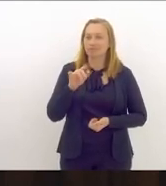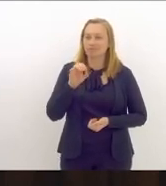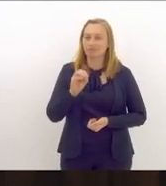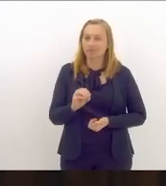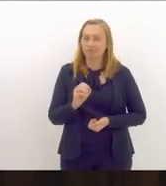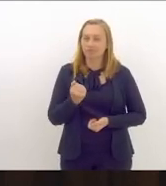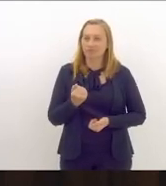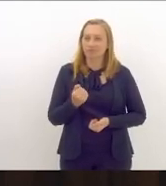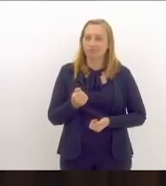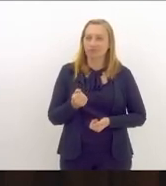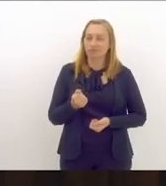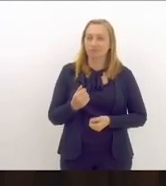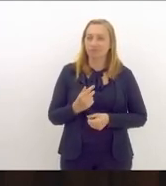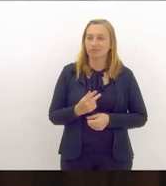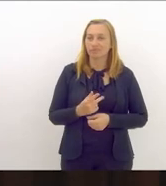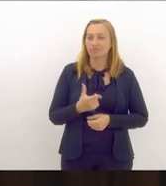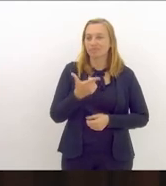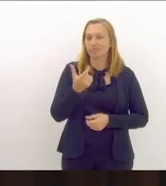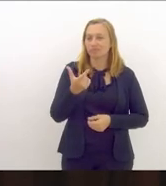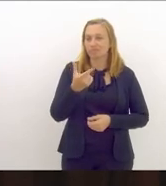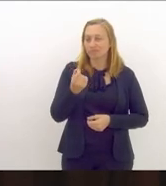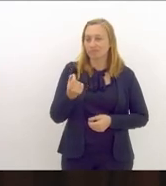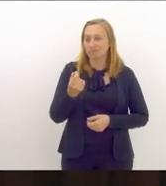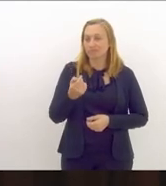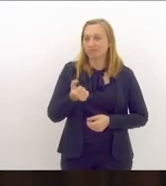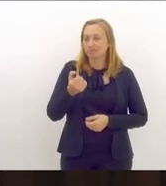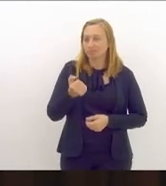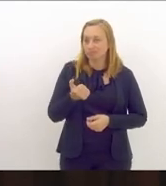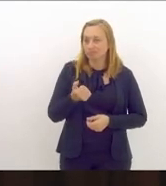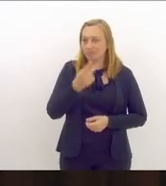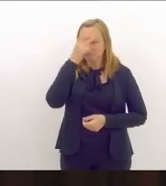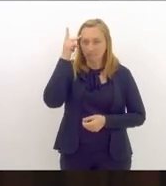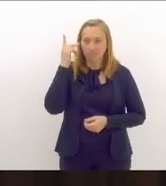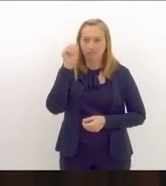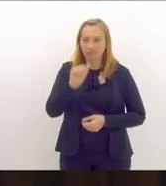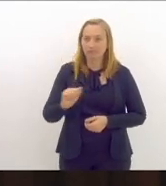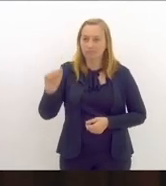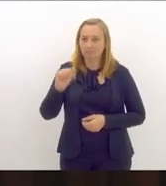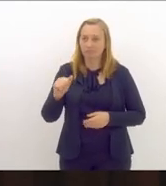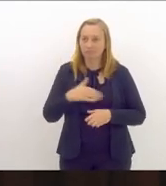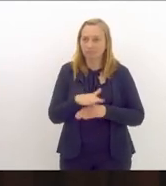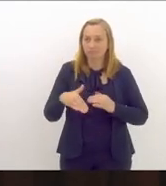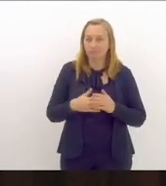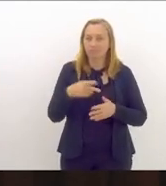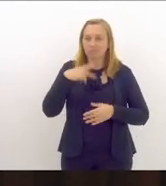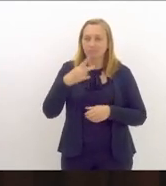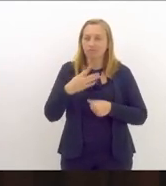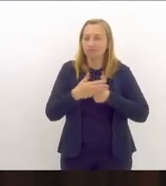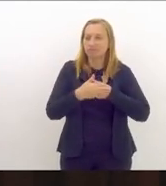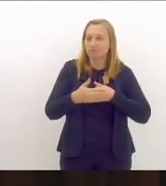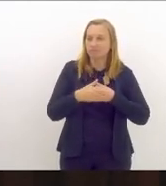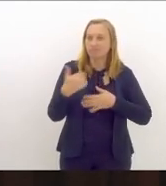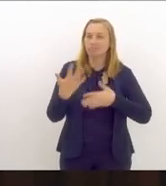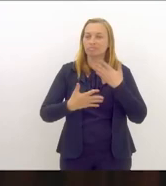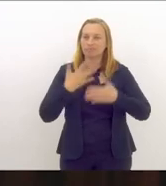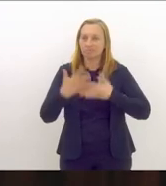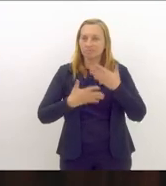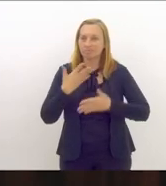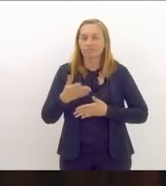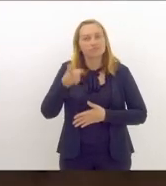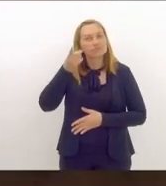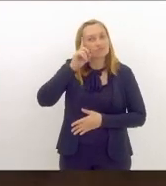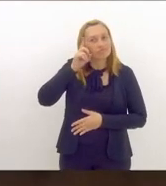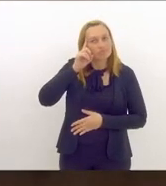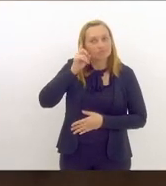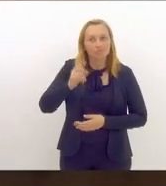umas 20 e poucas pessoas aqui, assessoras e assessores, né? Dizendo do carinho, da alegria, do dia a